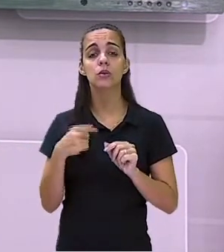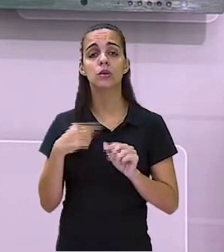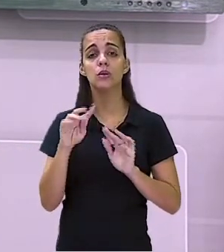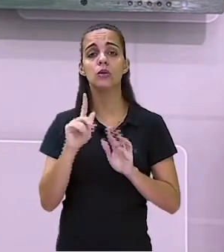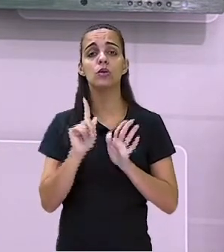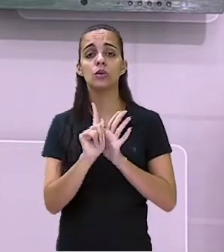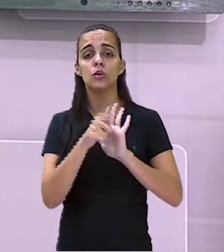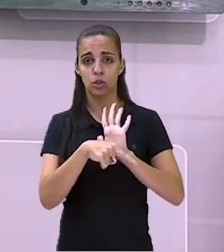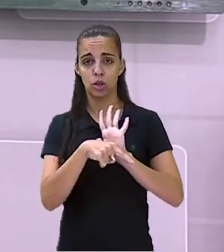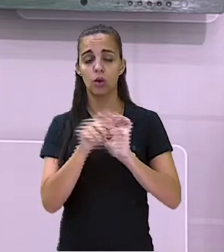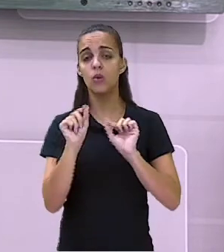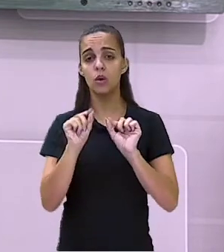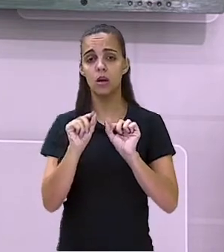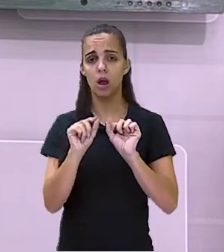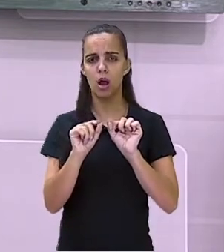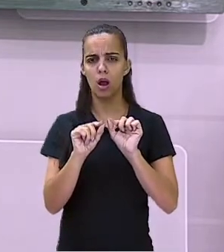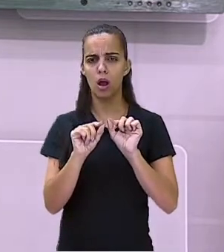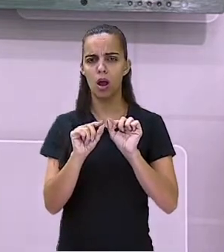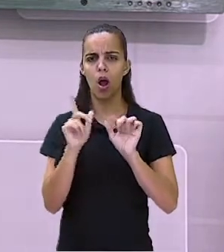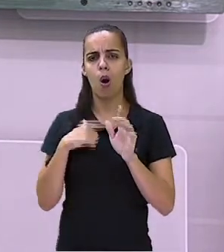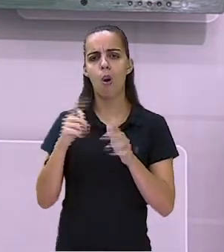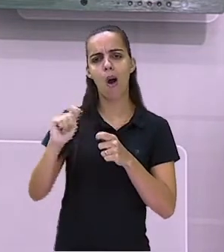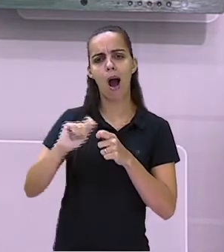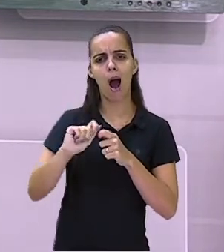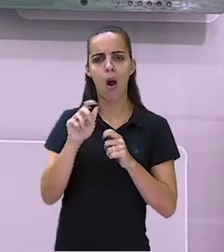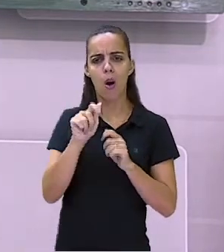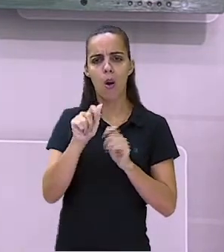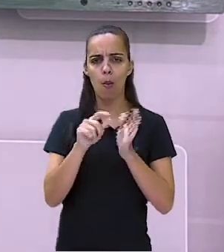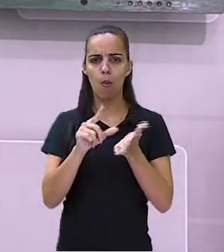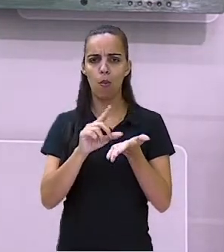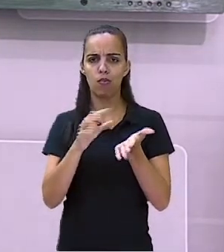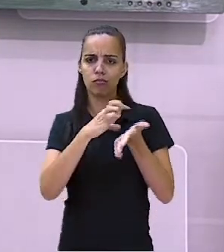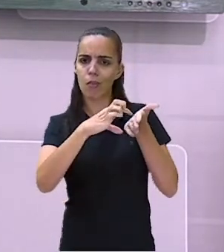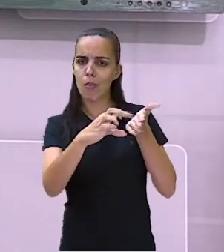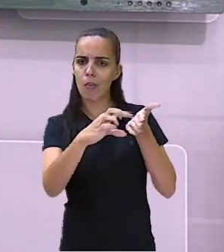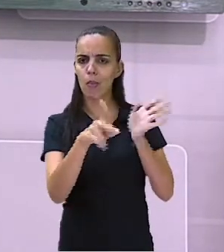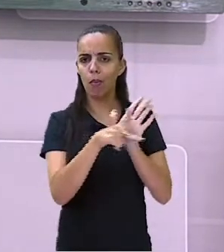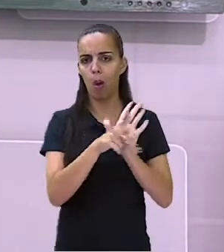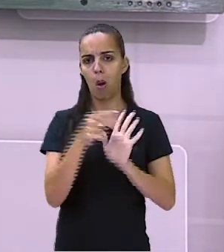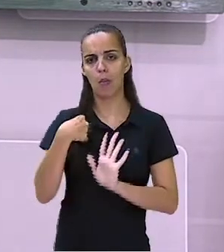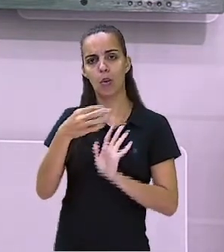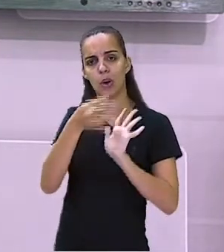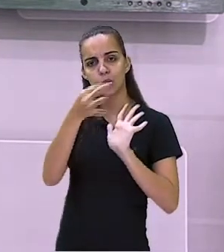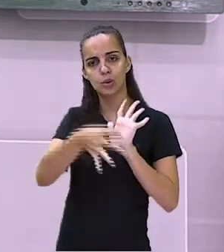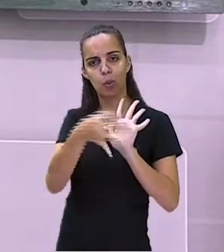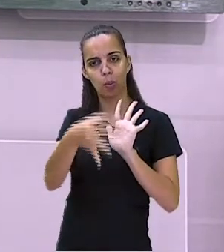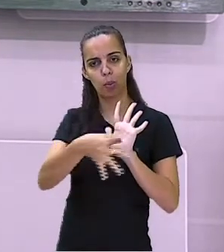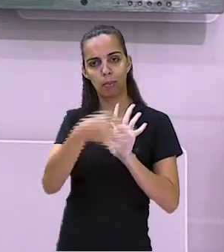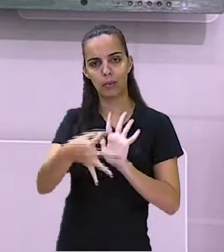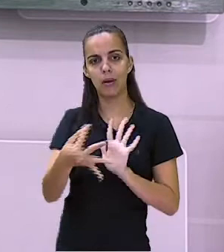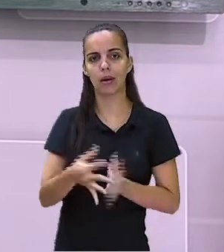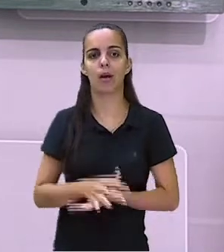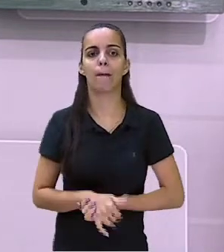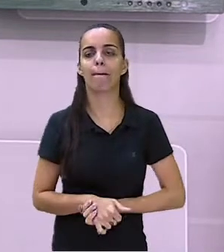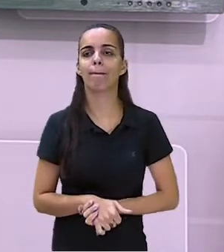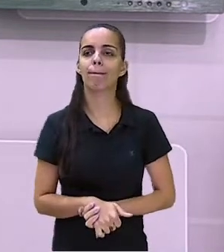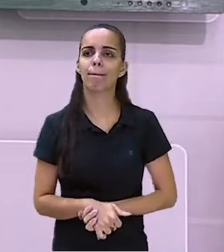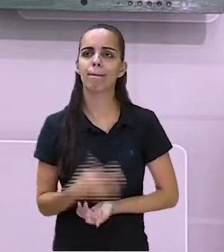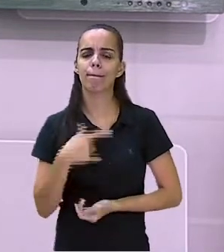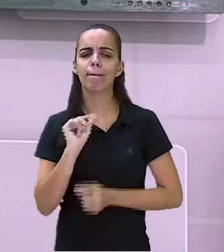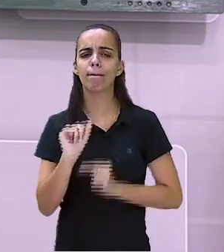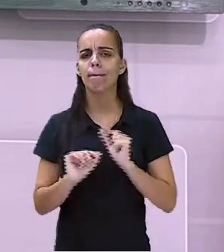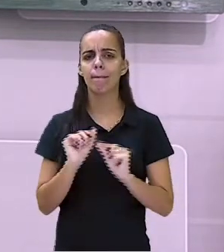ser artigo de opinião. Já ouviu falar isso? Se não, fica ligadinho aí. Vamos lá? Artigo de